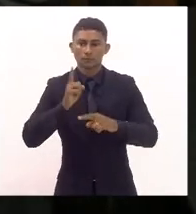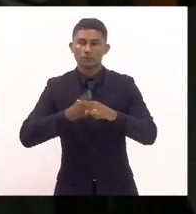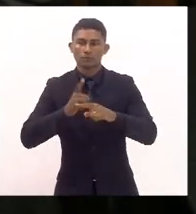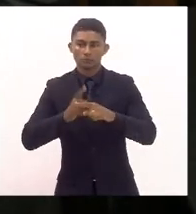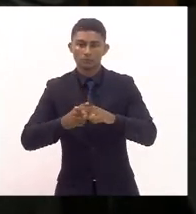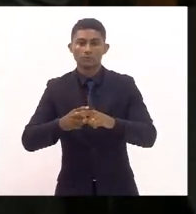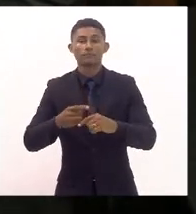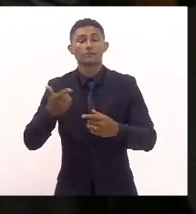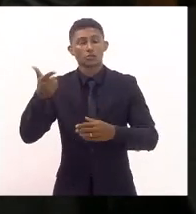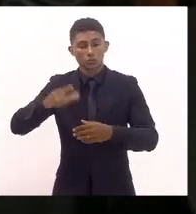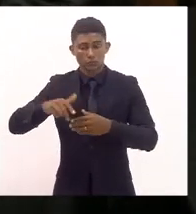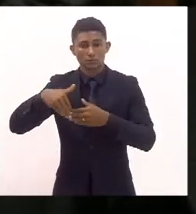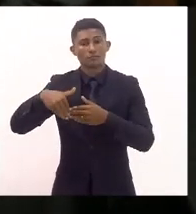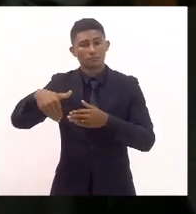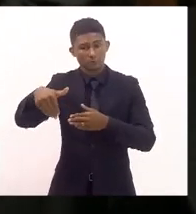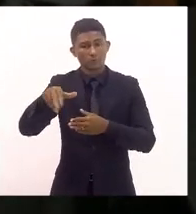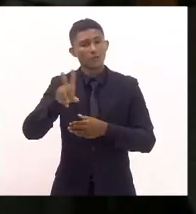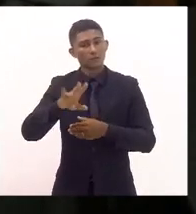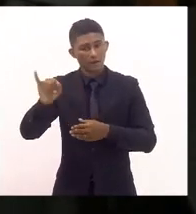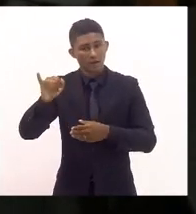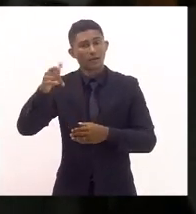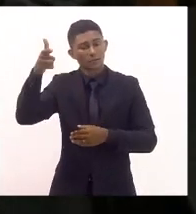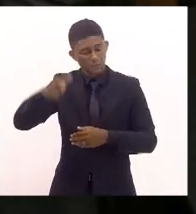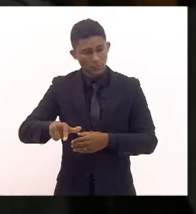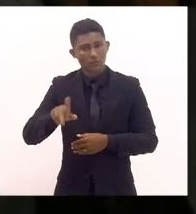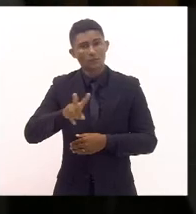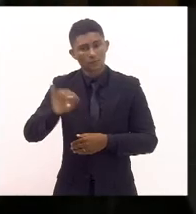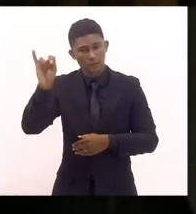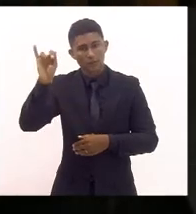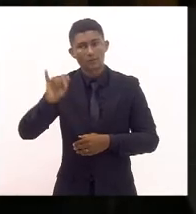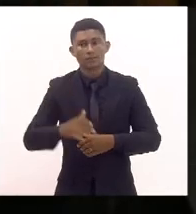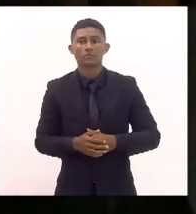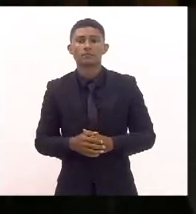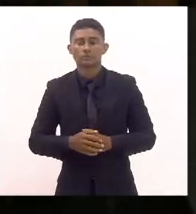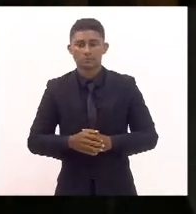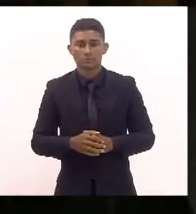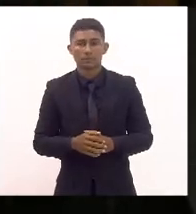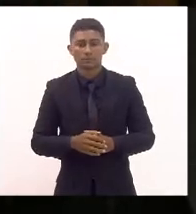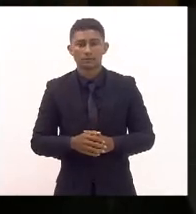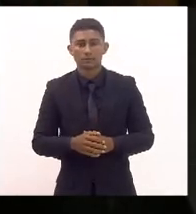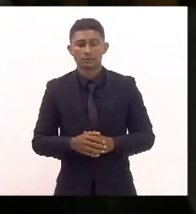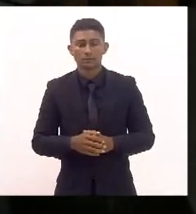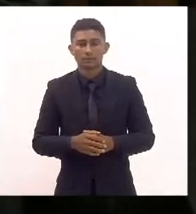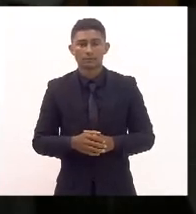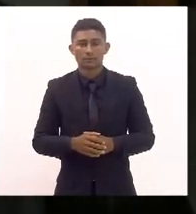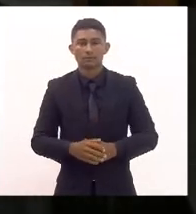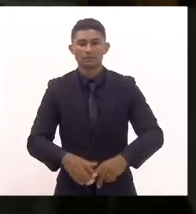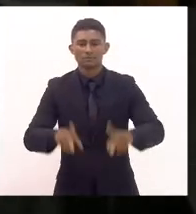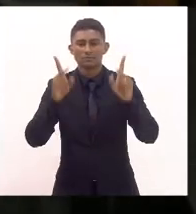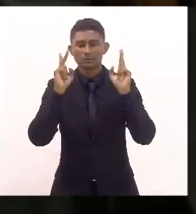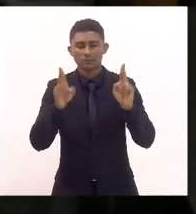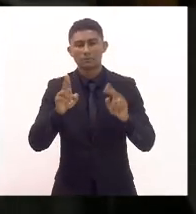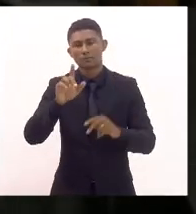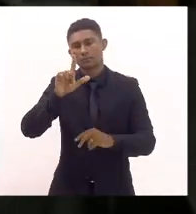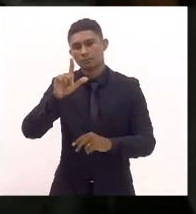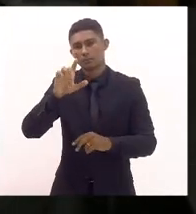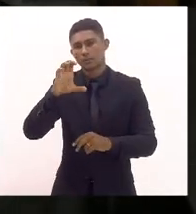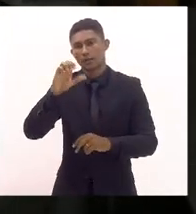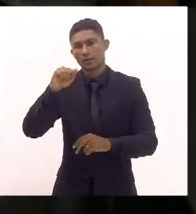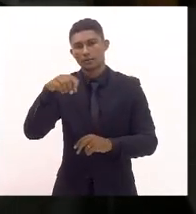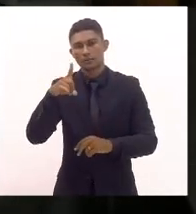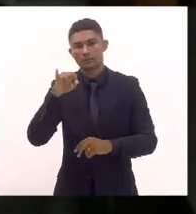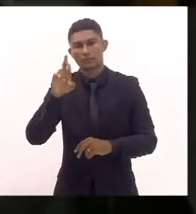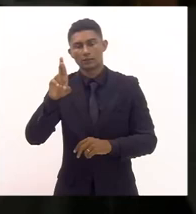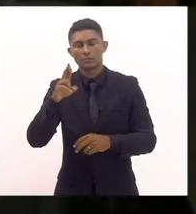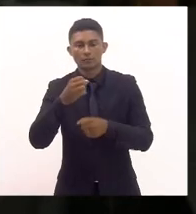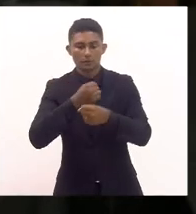a acontecer novamente o que ocorreu com a lei kandir lei